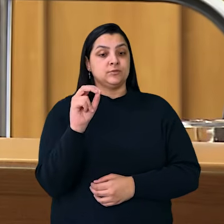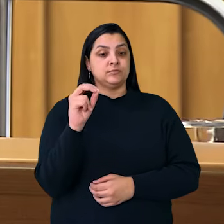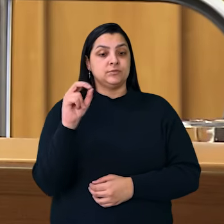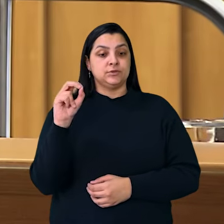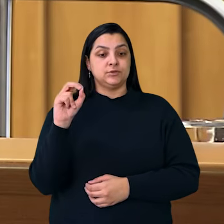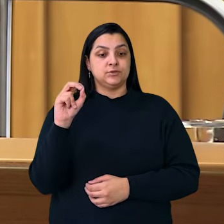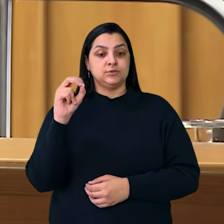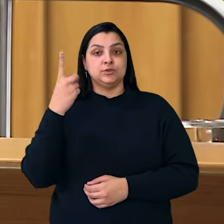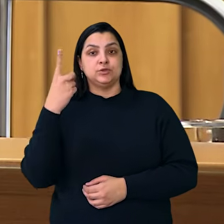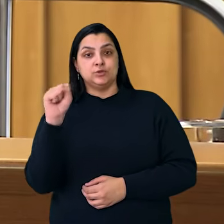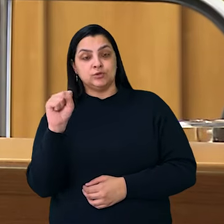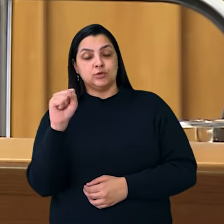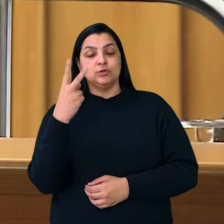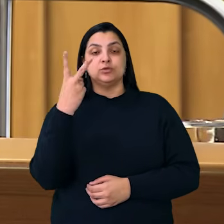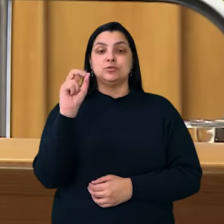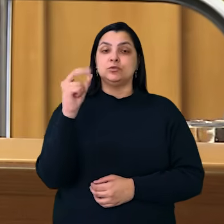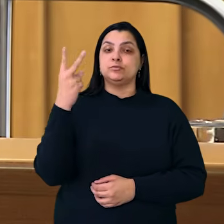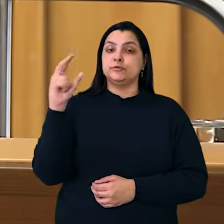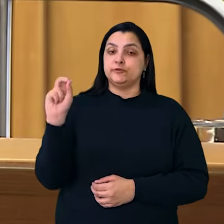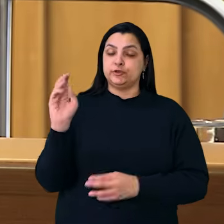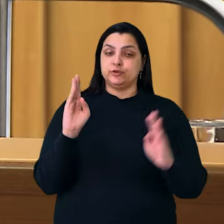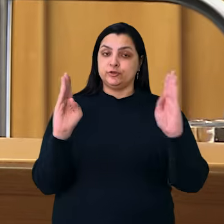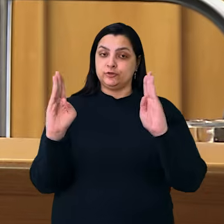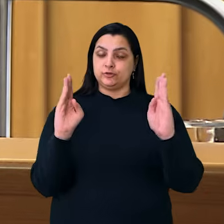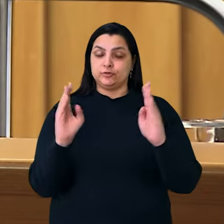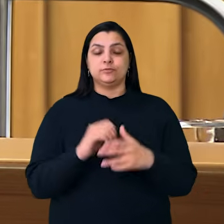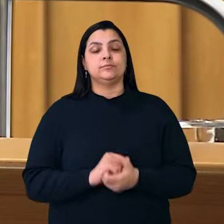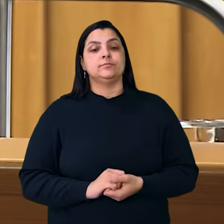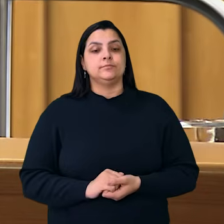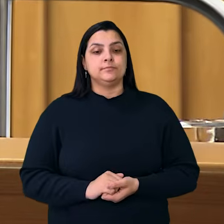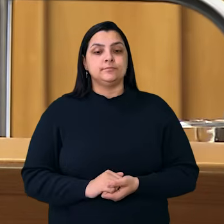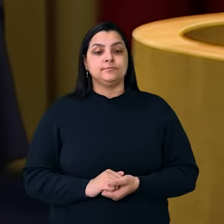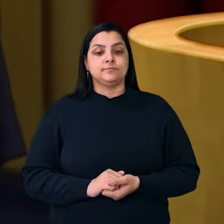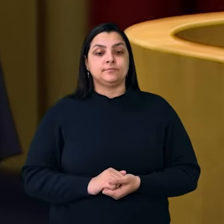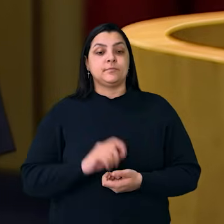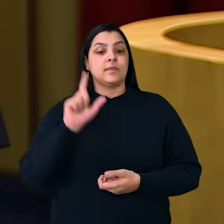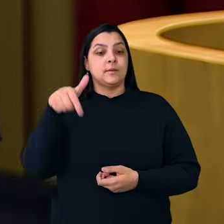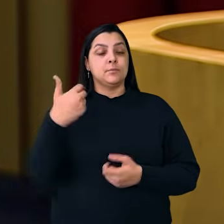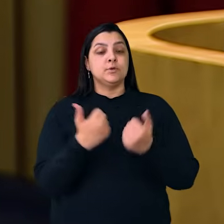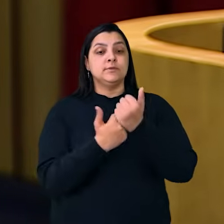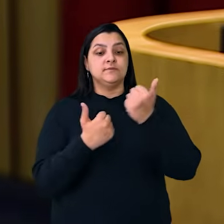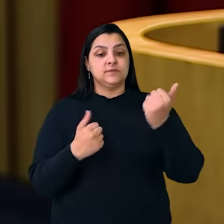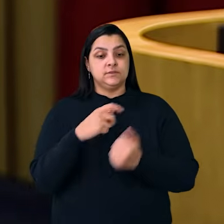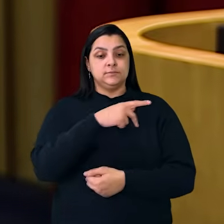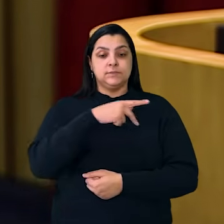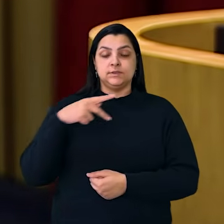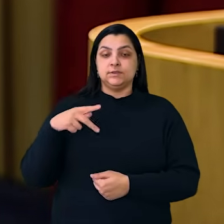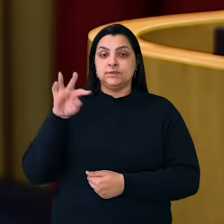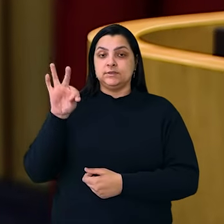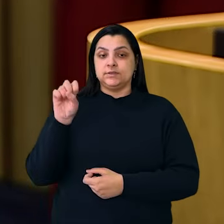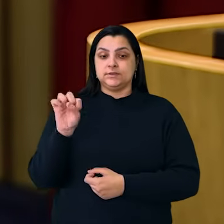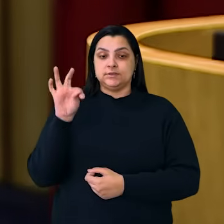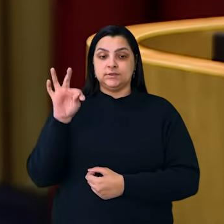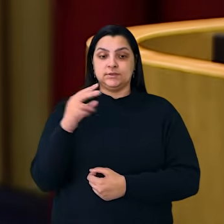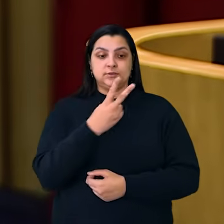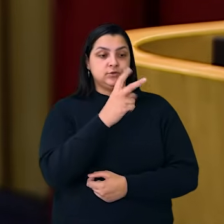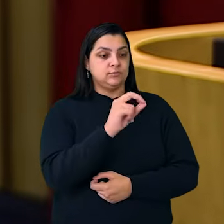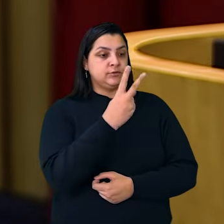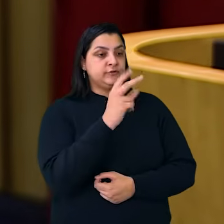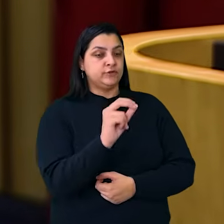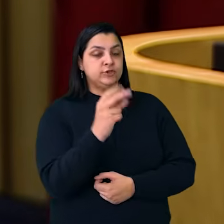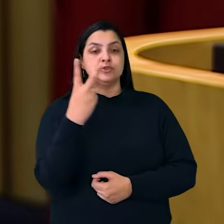do Trabalho, ENAMAT, entre 2018 e 2020. Foi eleito vice-presidente do TST para o